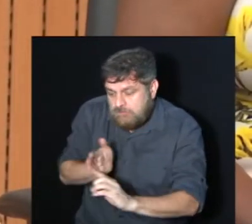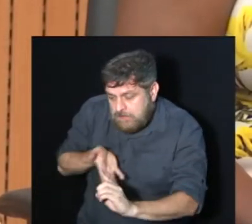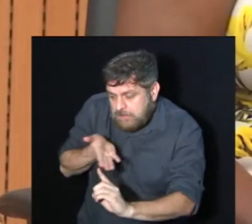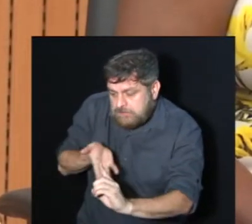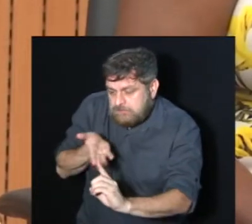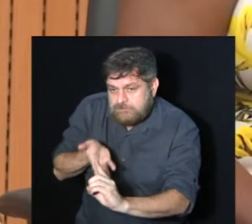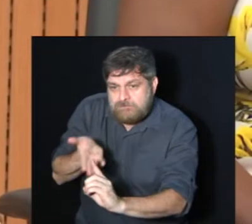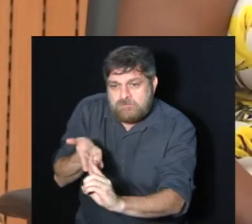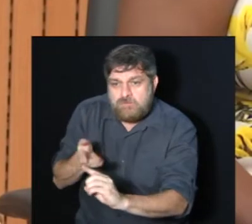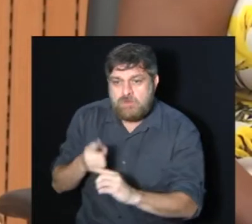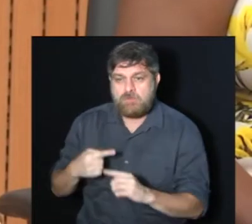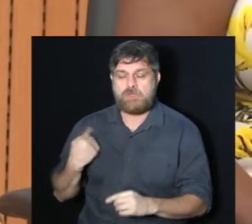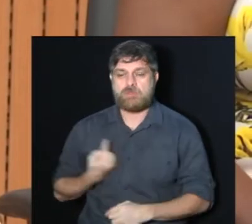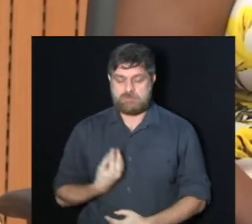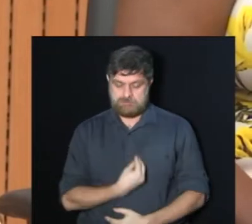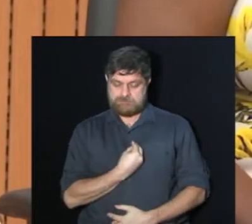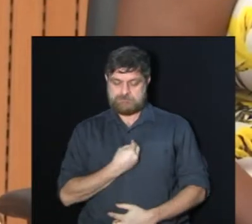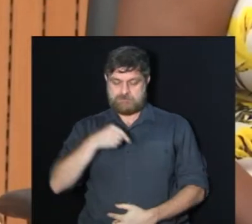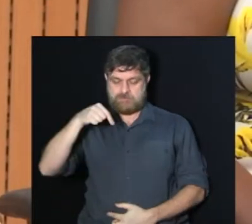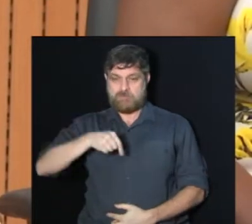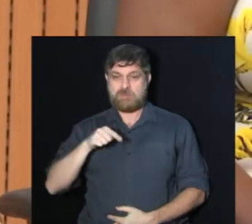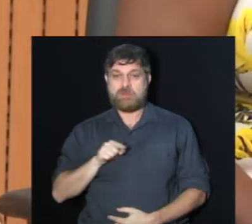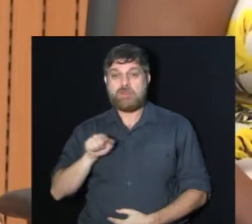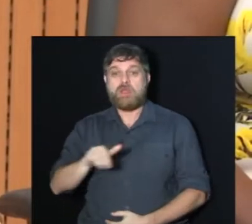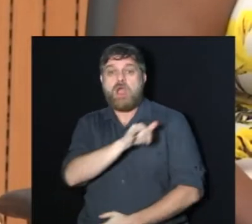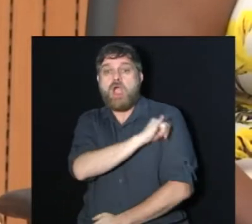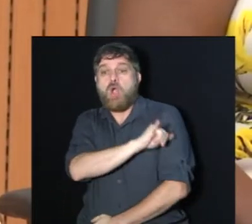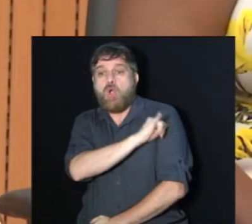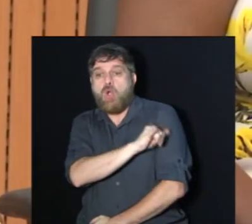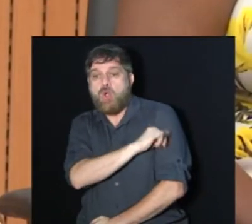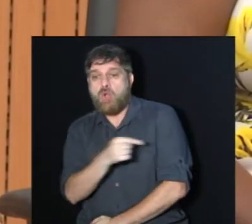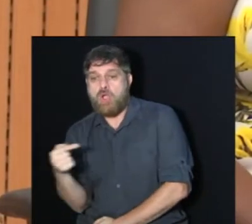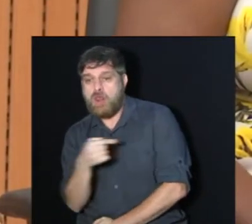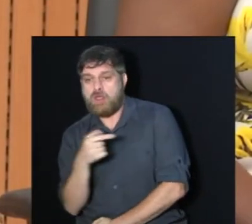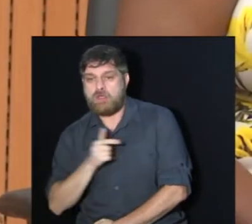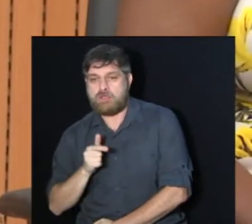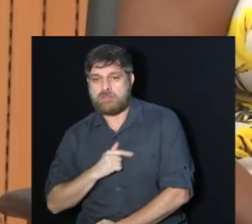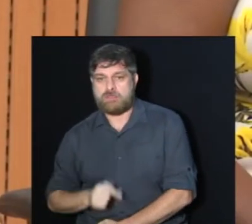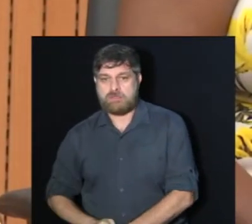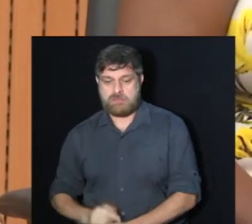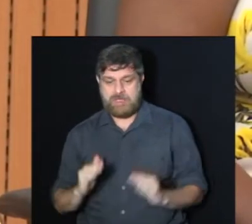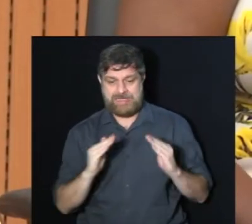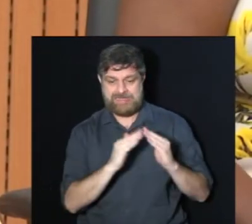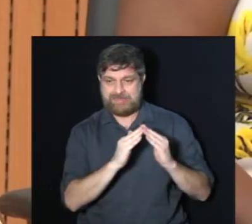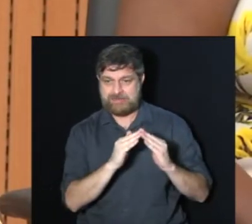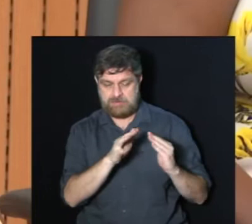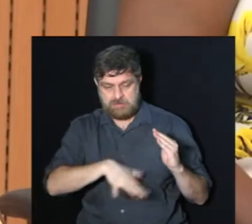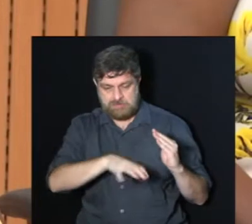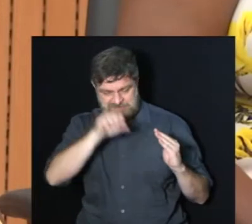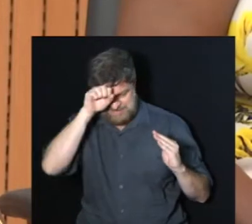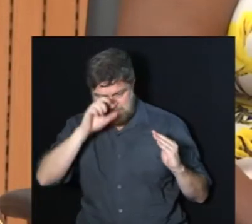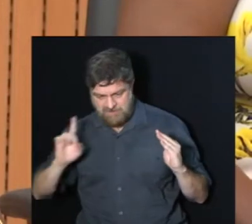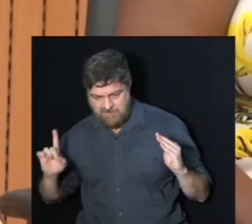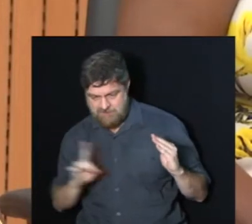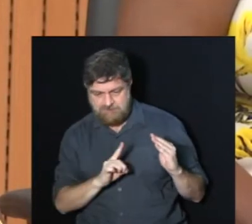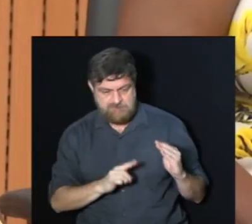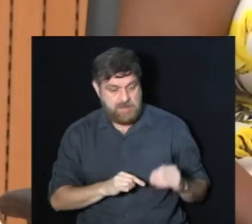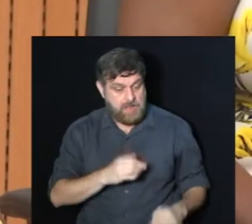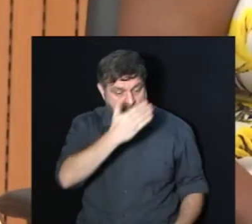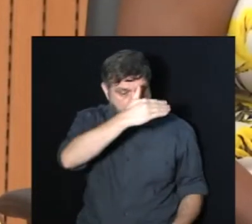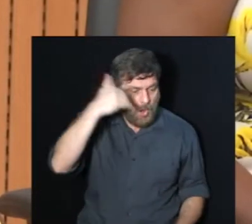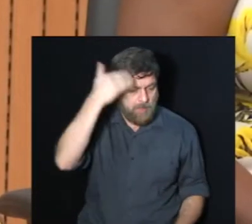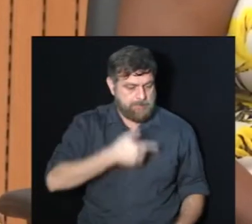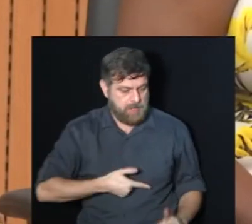Porque, enquanto nós estamos aqui, lá no Rio de Janeiro, está invadindo o terreiro e matando o pai de santo lá dentro, porque as